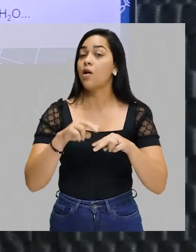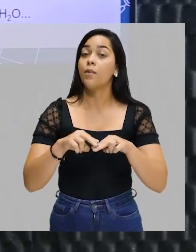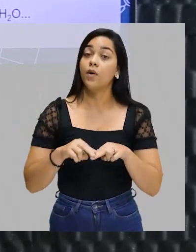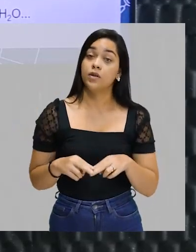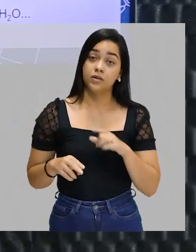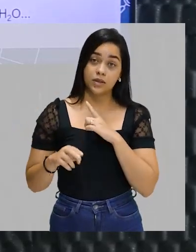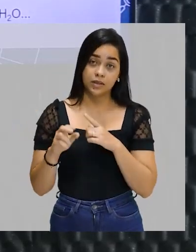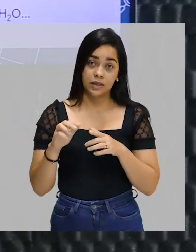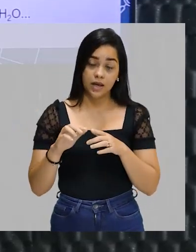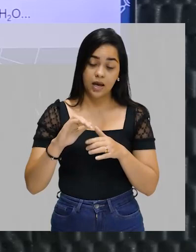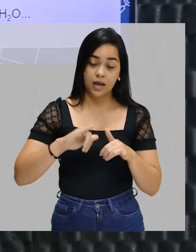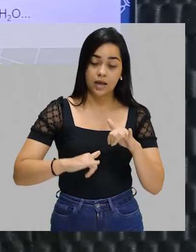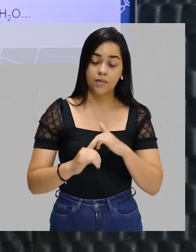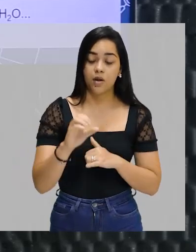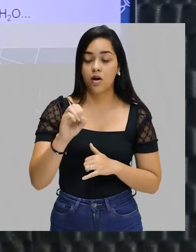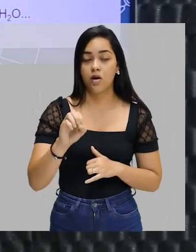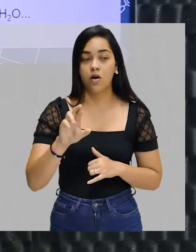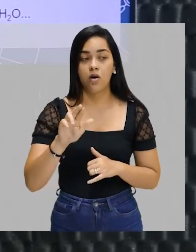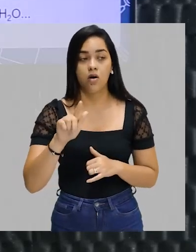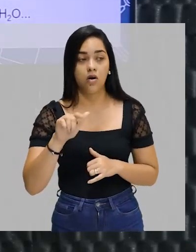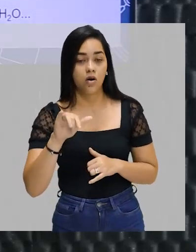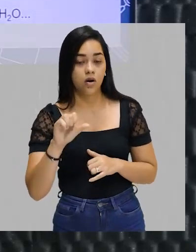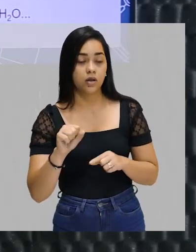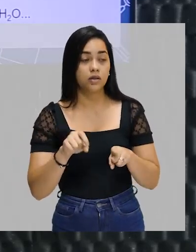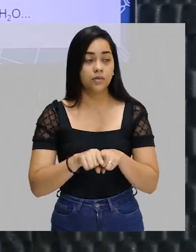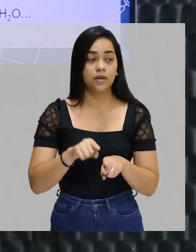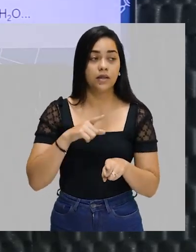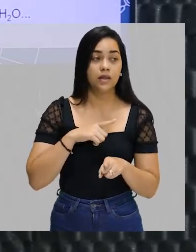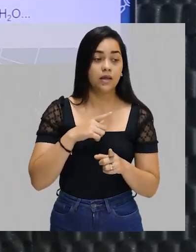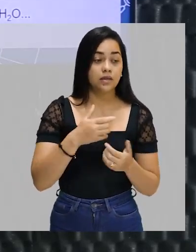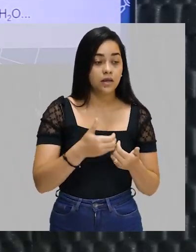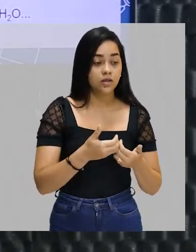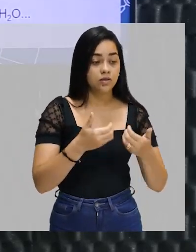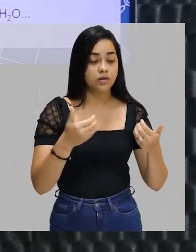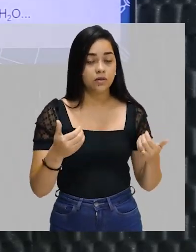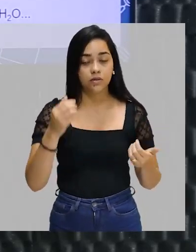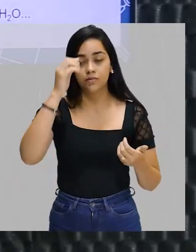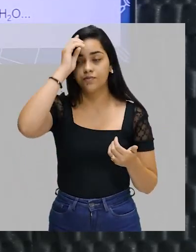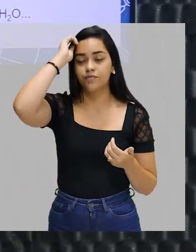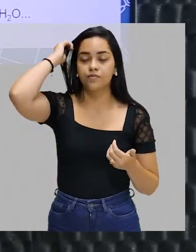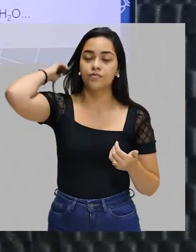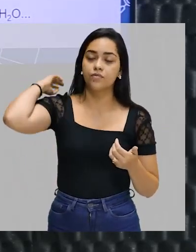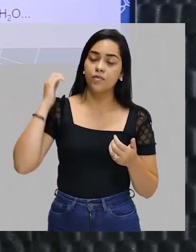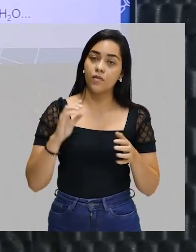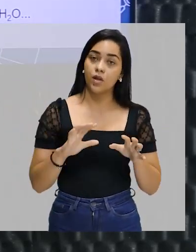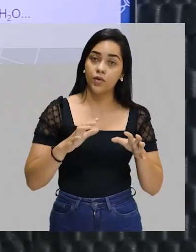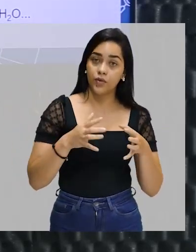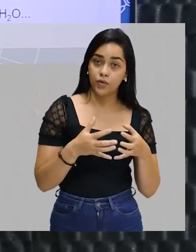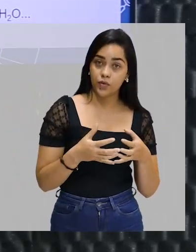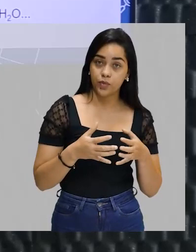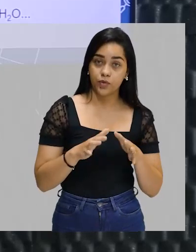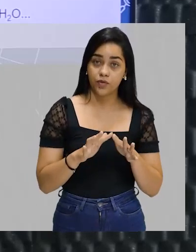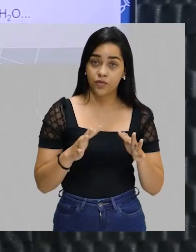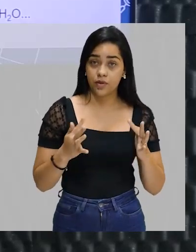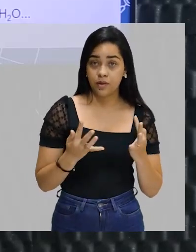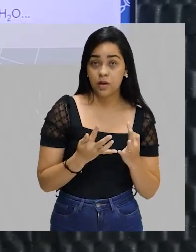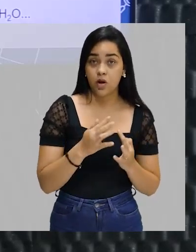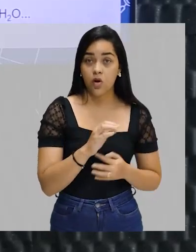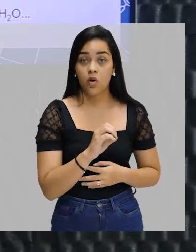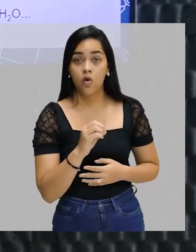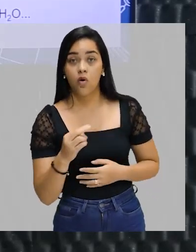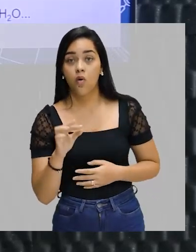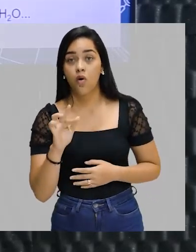na química orgânica, nós também temos essa divisão, em grupos, em famílias ou